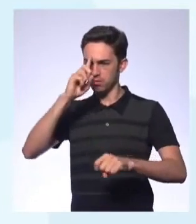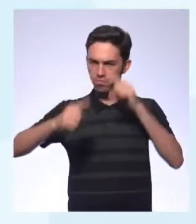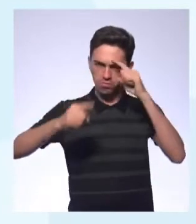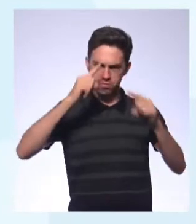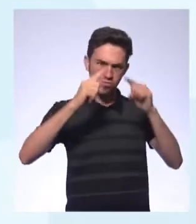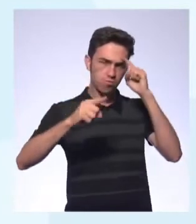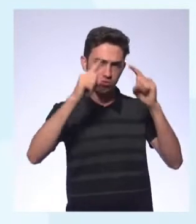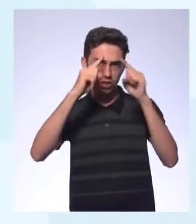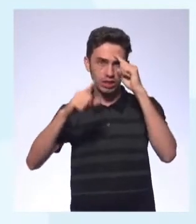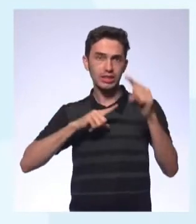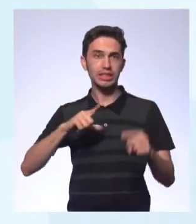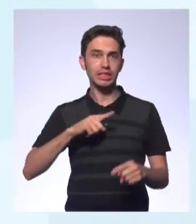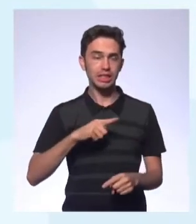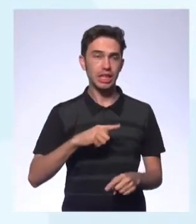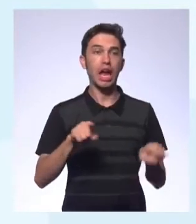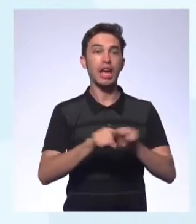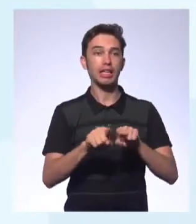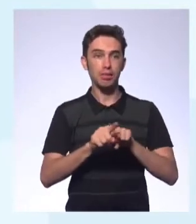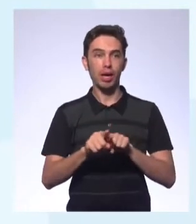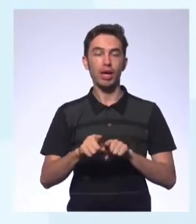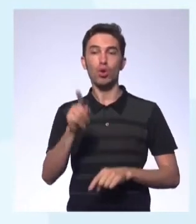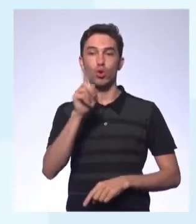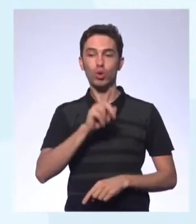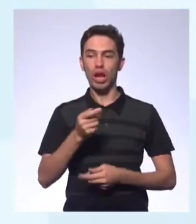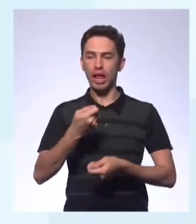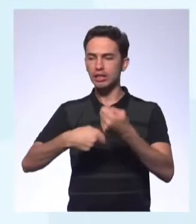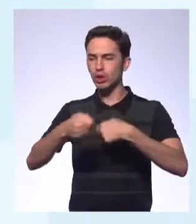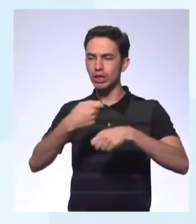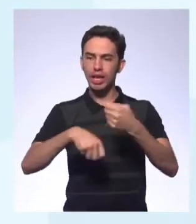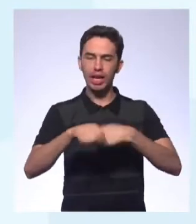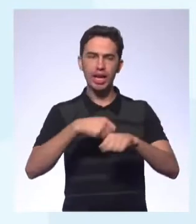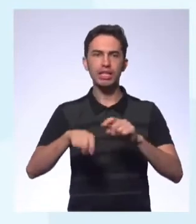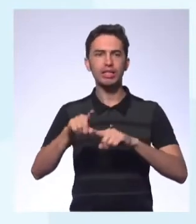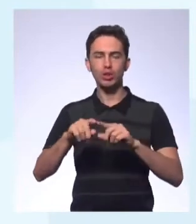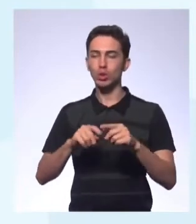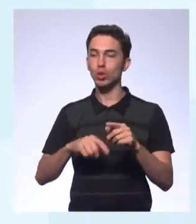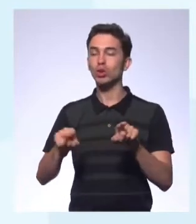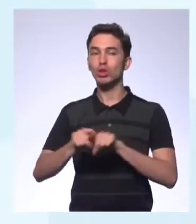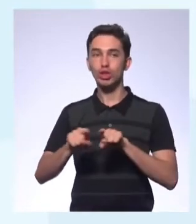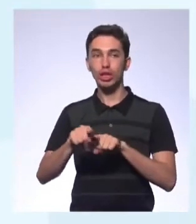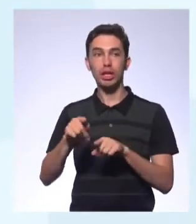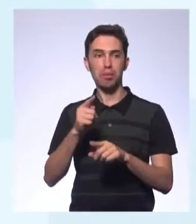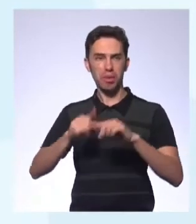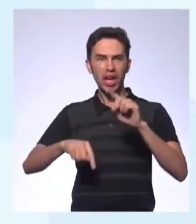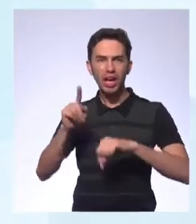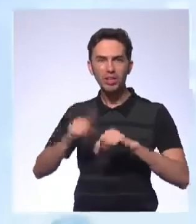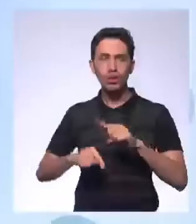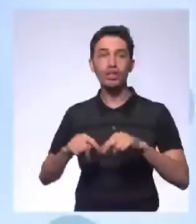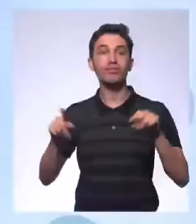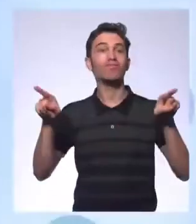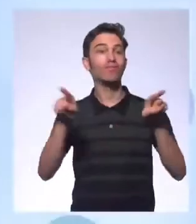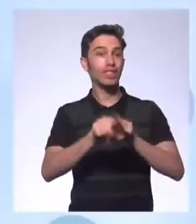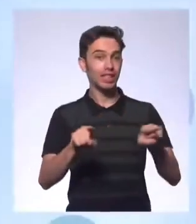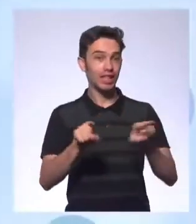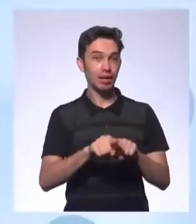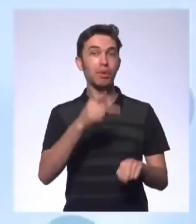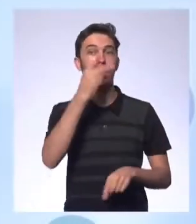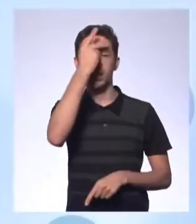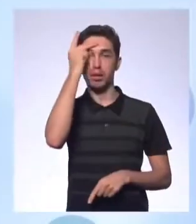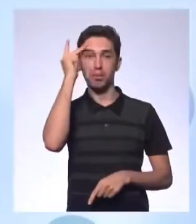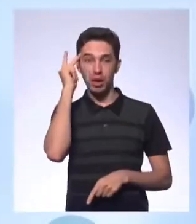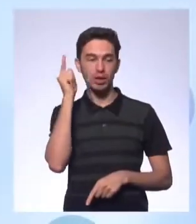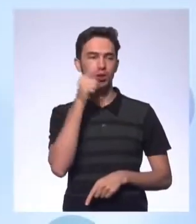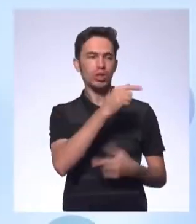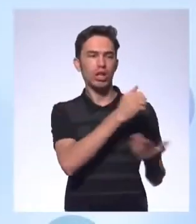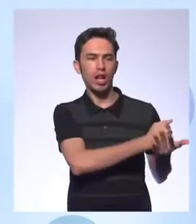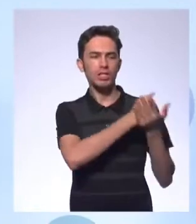faziam ali o seu trânsito de mercadorias, inclusive também das pessoas que eram escravizadas,